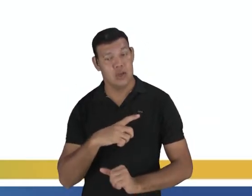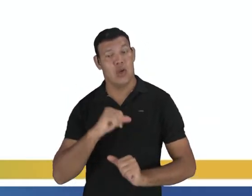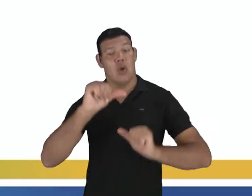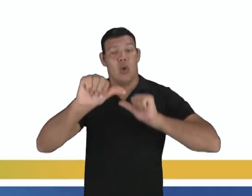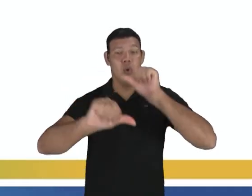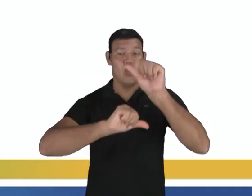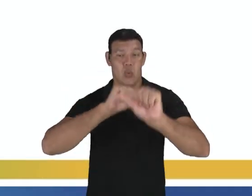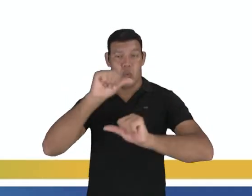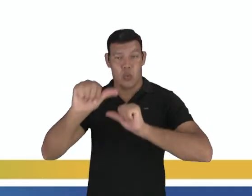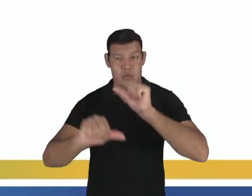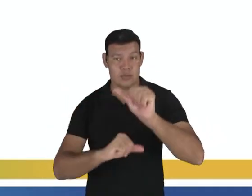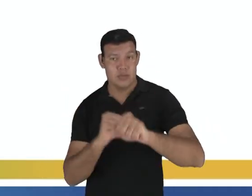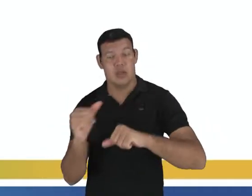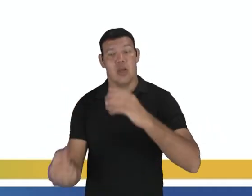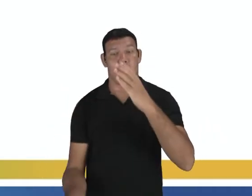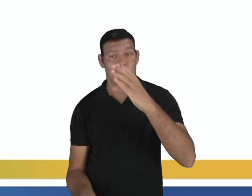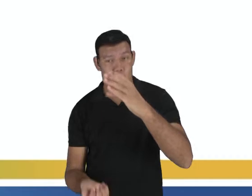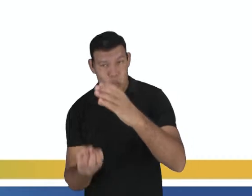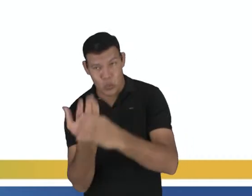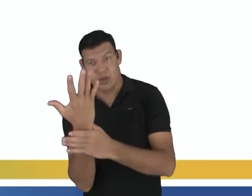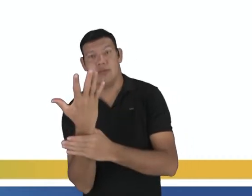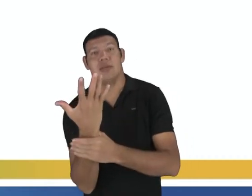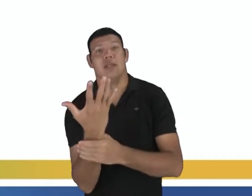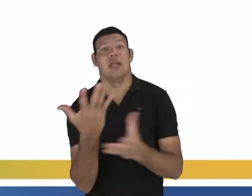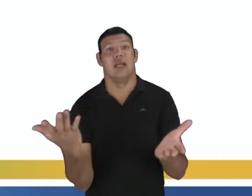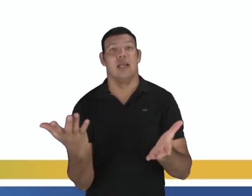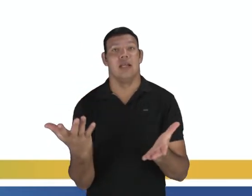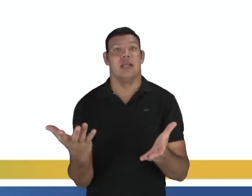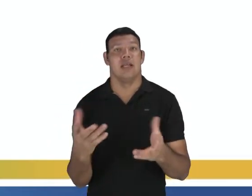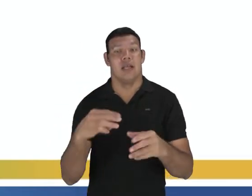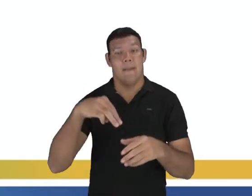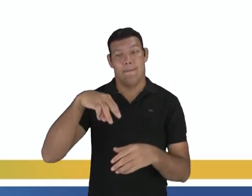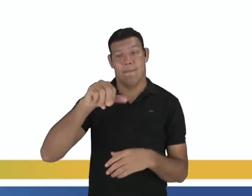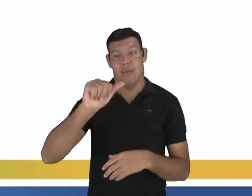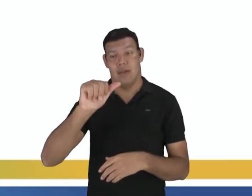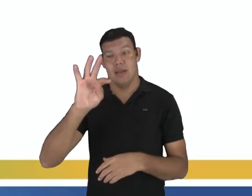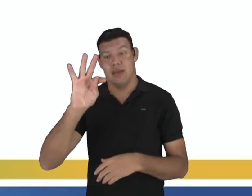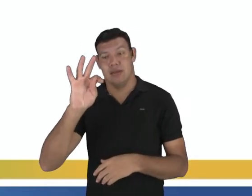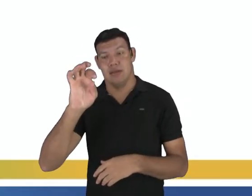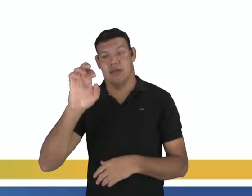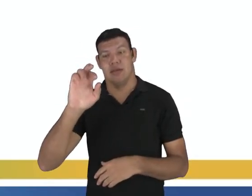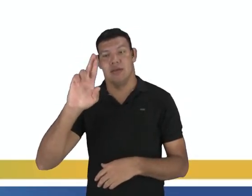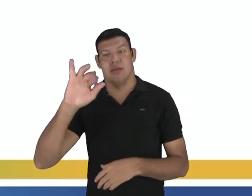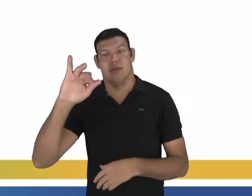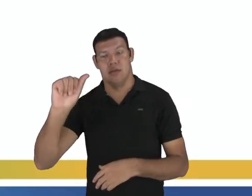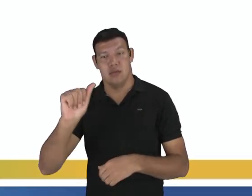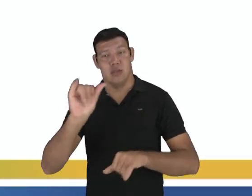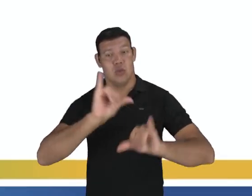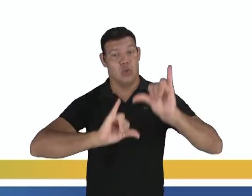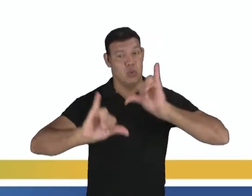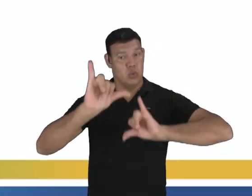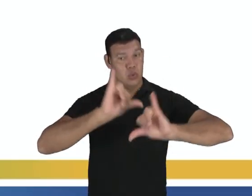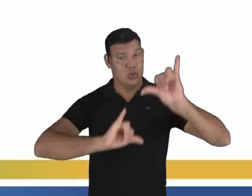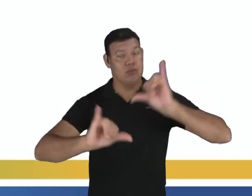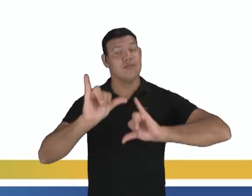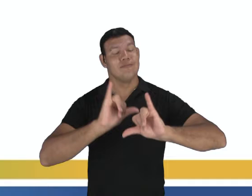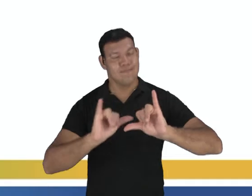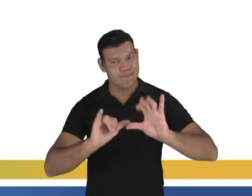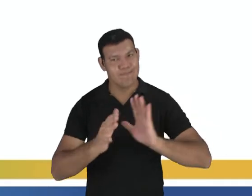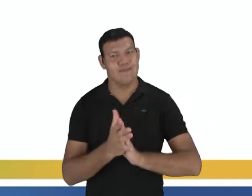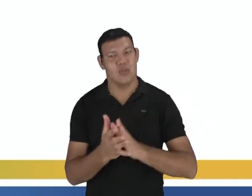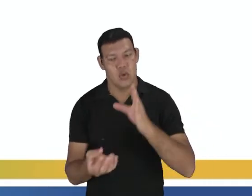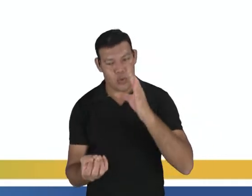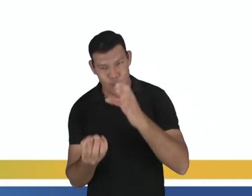natureza ou na composição química da matéria. Professor, o que é essa composição química da matéria? É as substâncias que formam